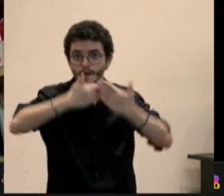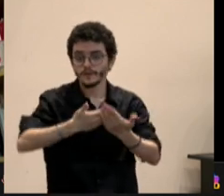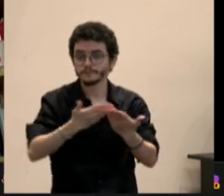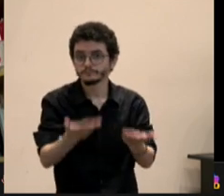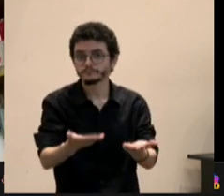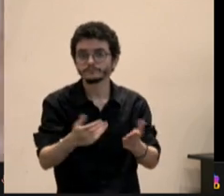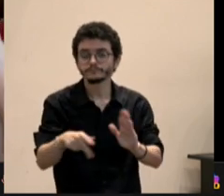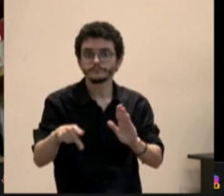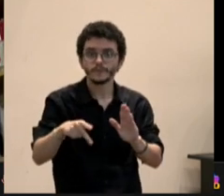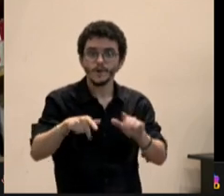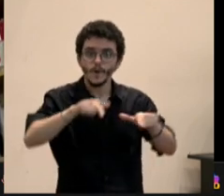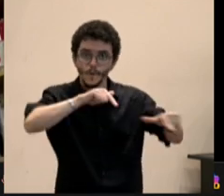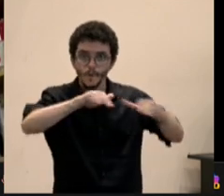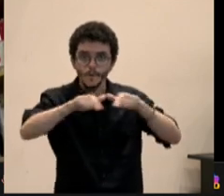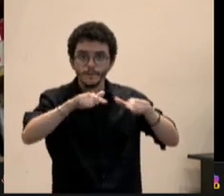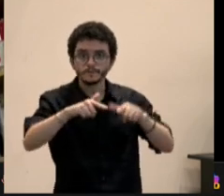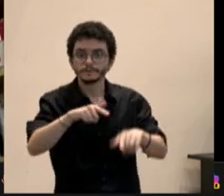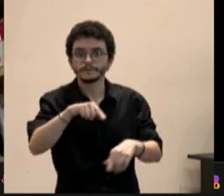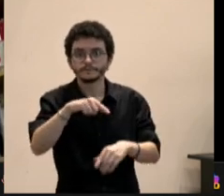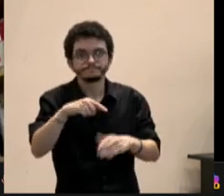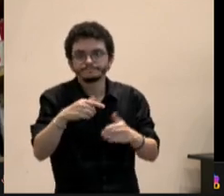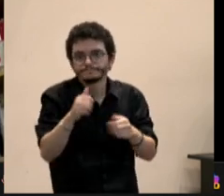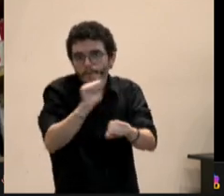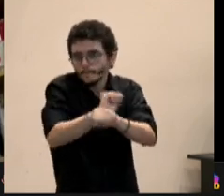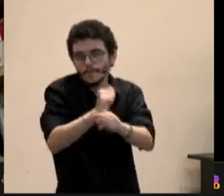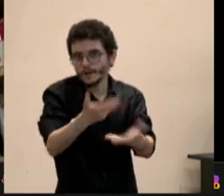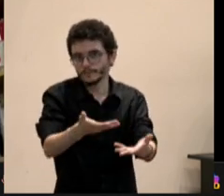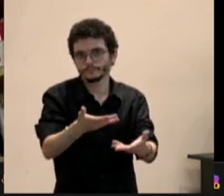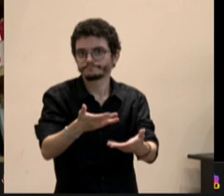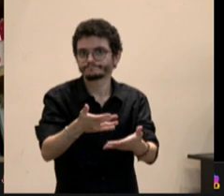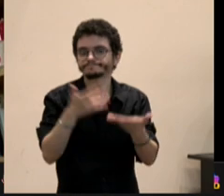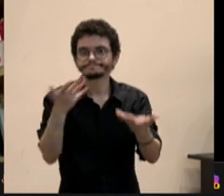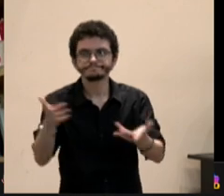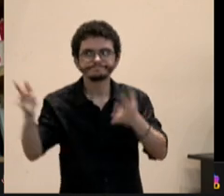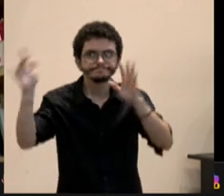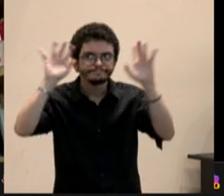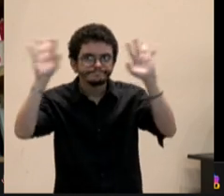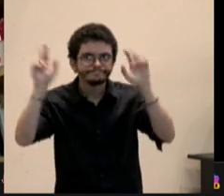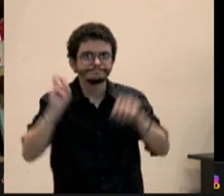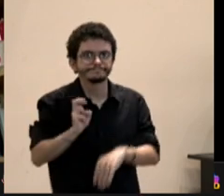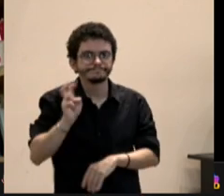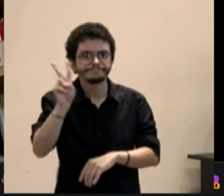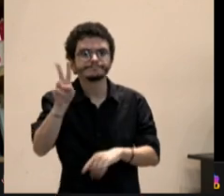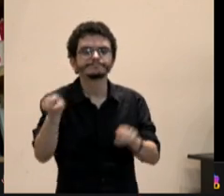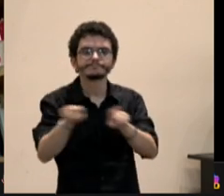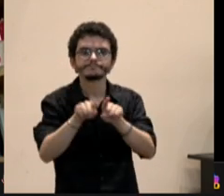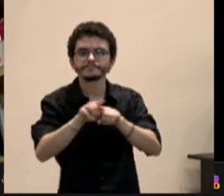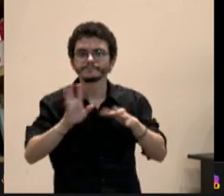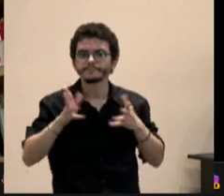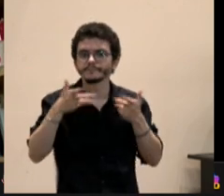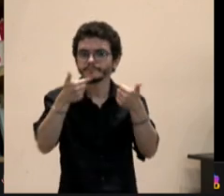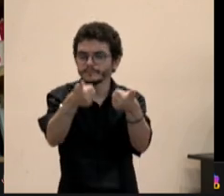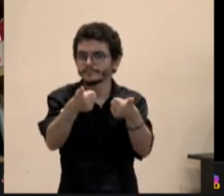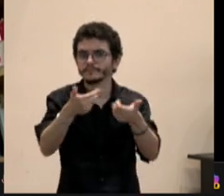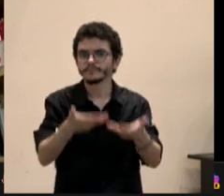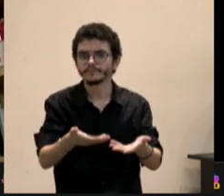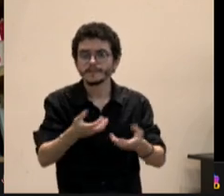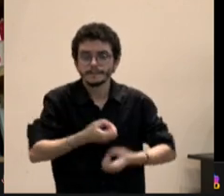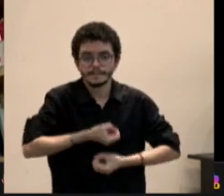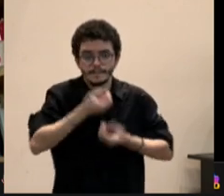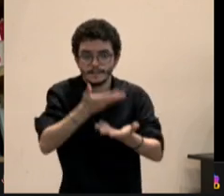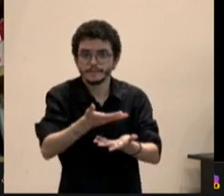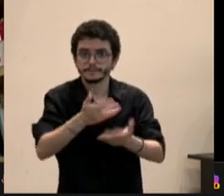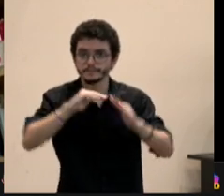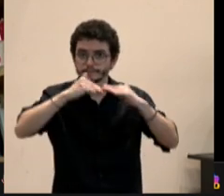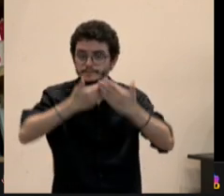pró-funcionário foi descontinuado. Então, o pensar a valorização e a qualificação da oferta